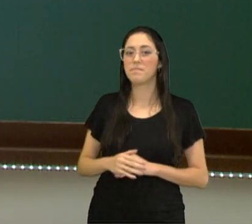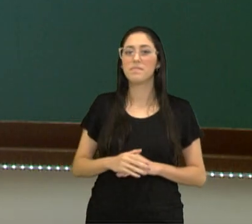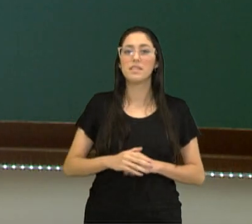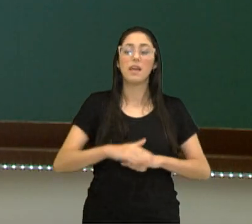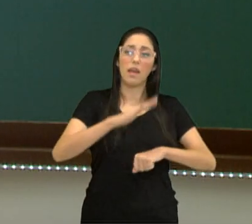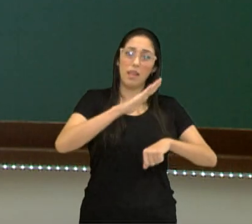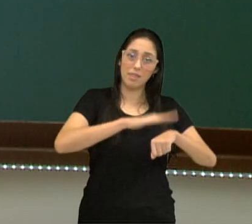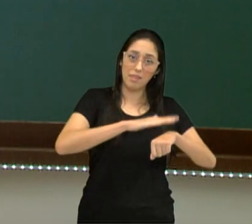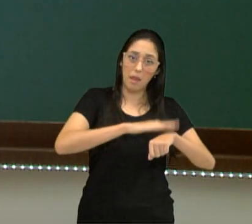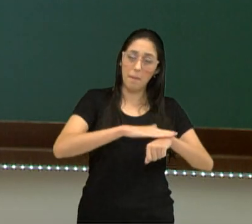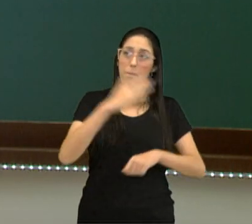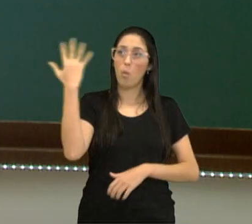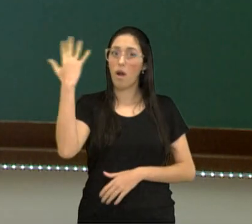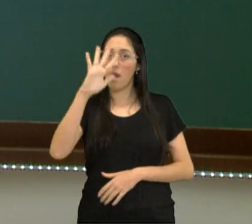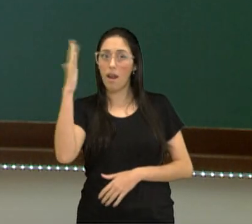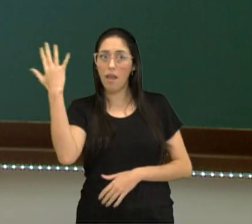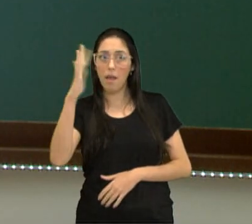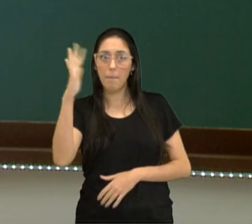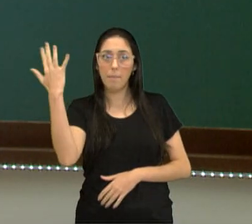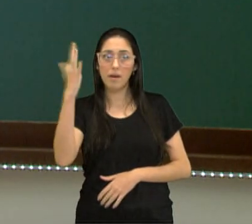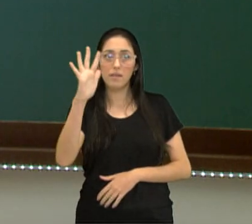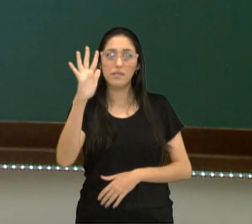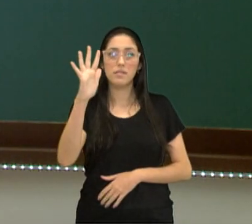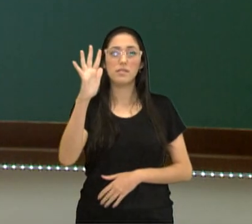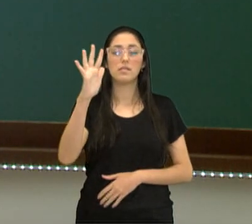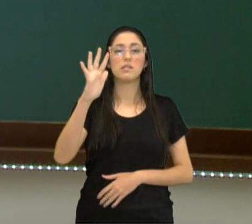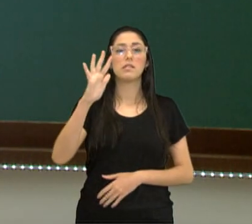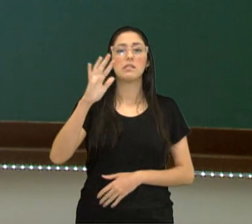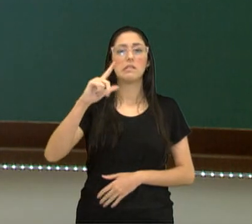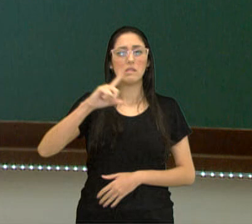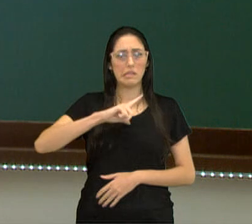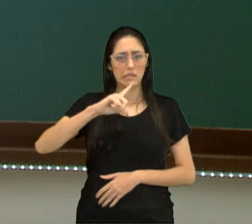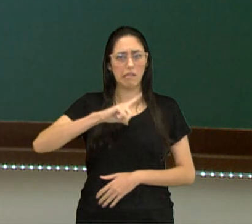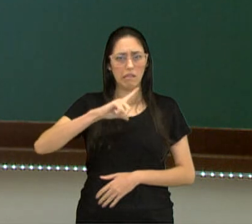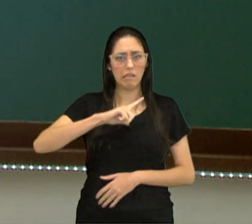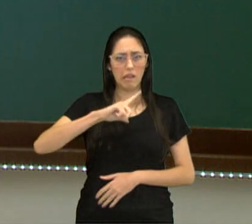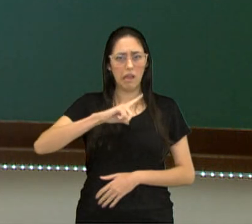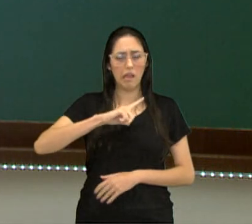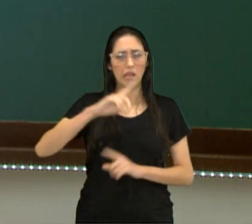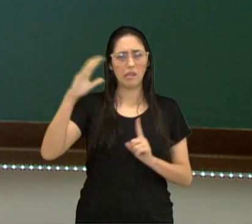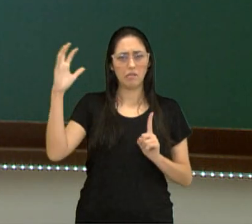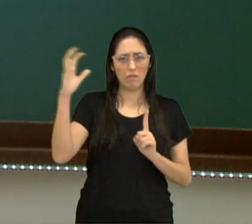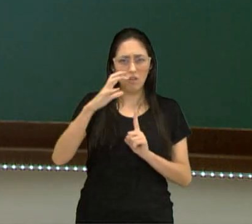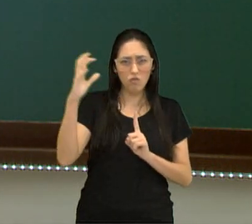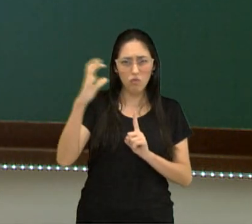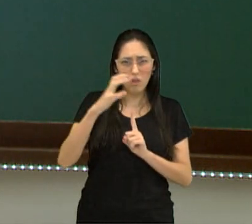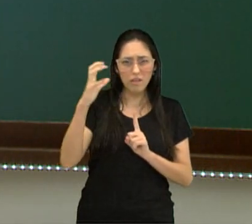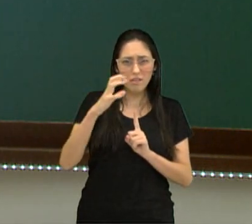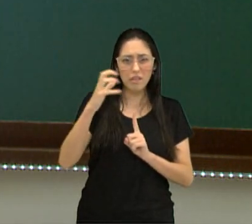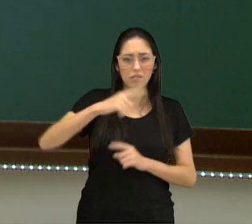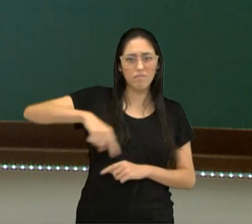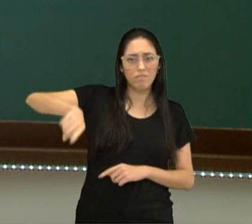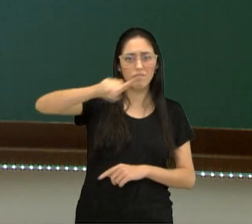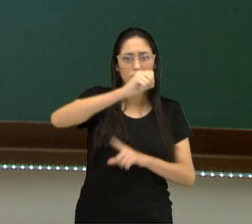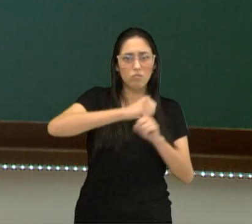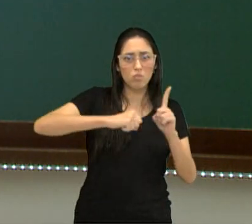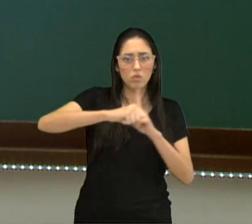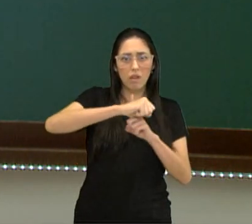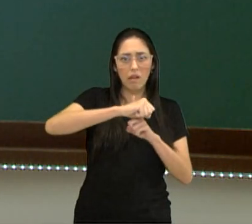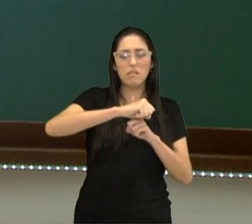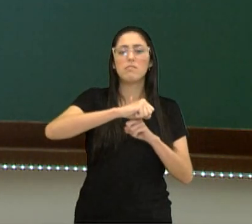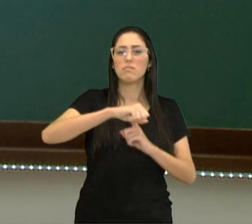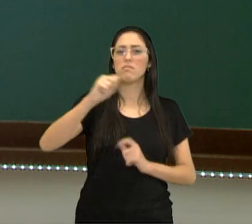clima, eles vão influenciar, se eles vão ser influenciados, perdão, pela nossa sociedade. Nós,